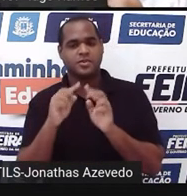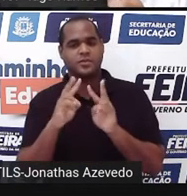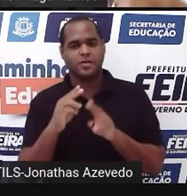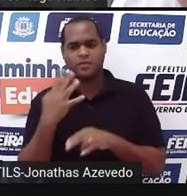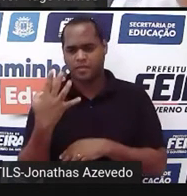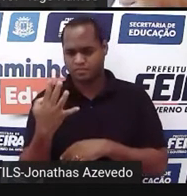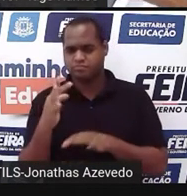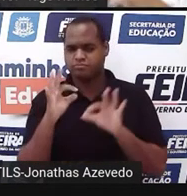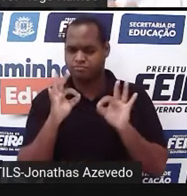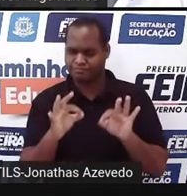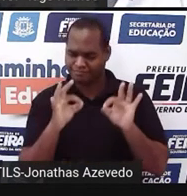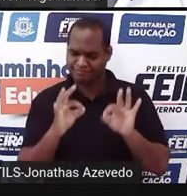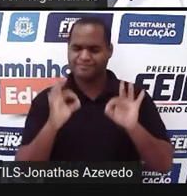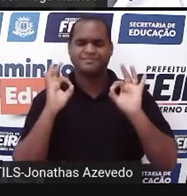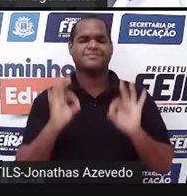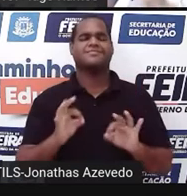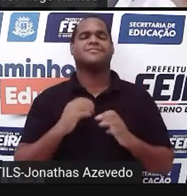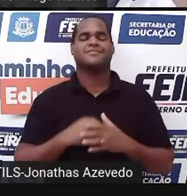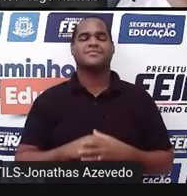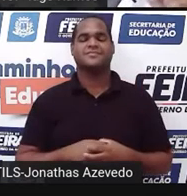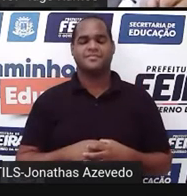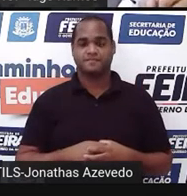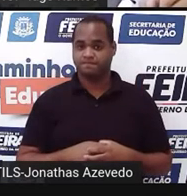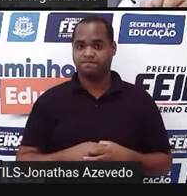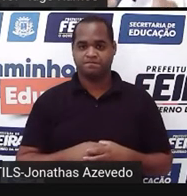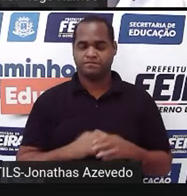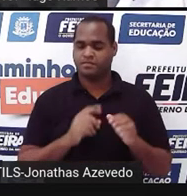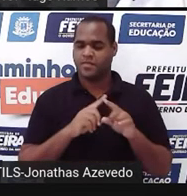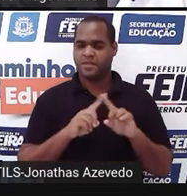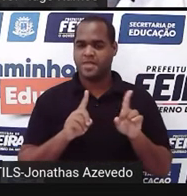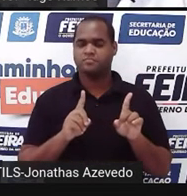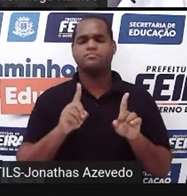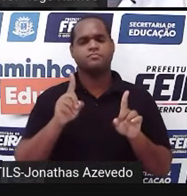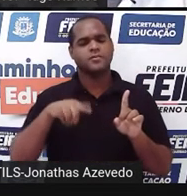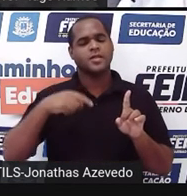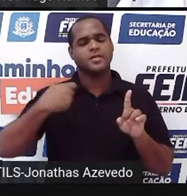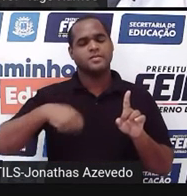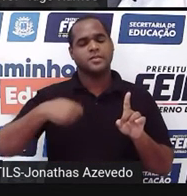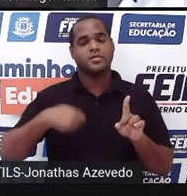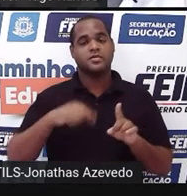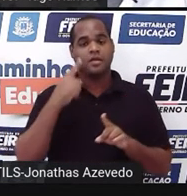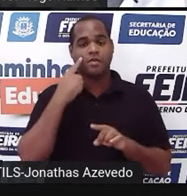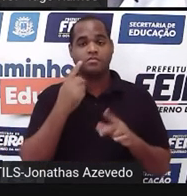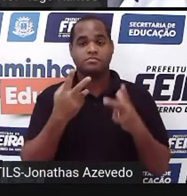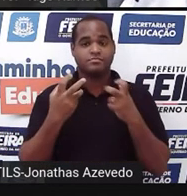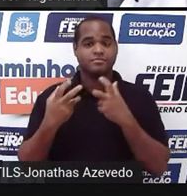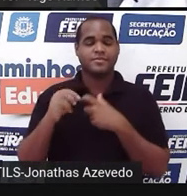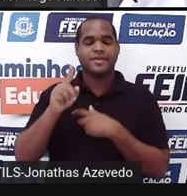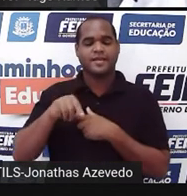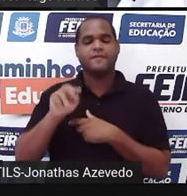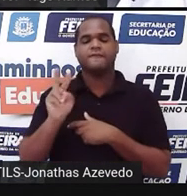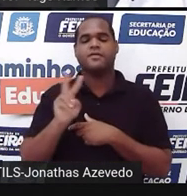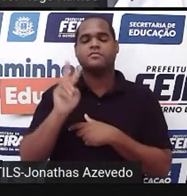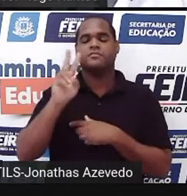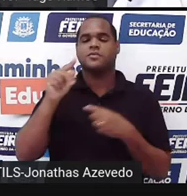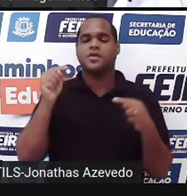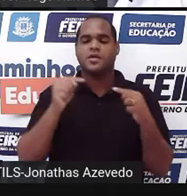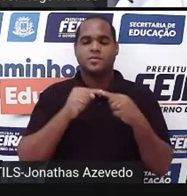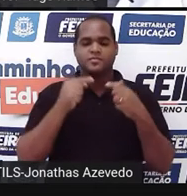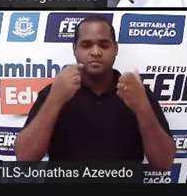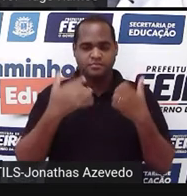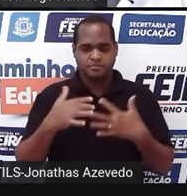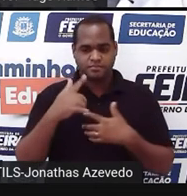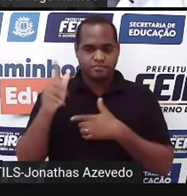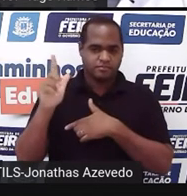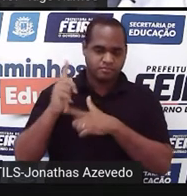4 Isso é verdade Com certeza mas a gente tem que ver se esses valores também funcionam